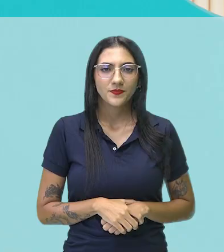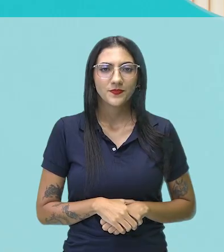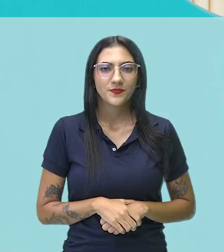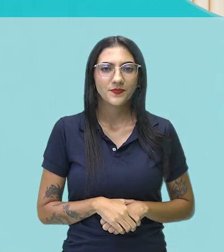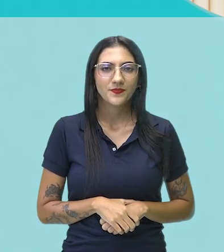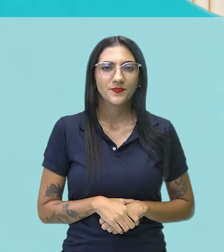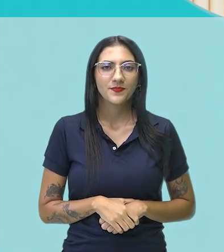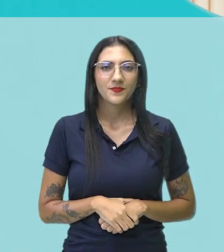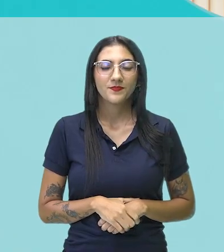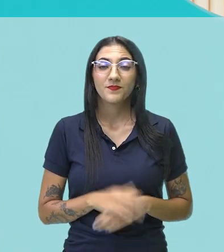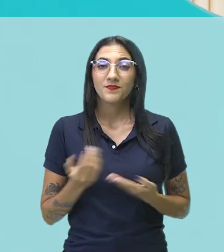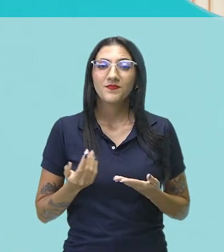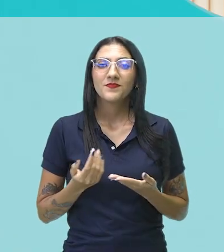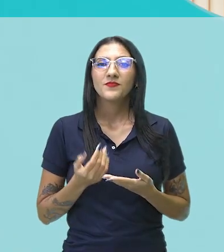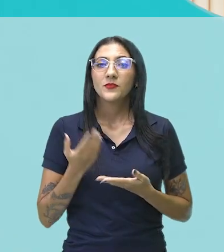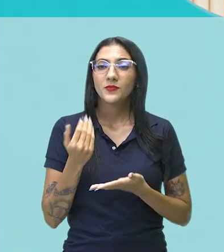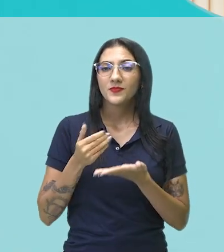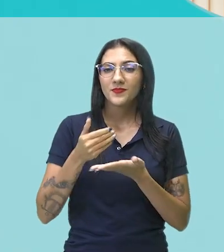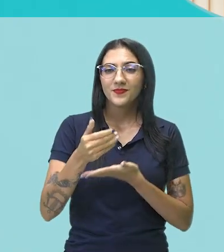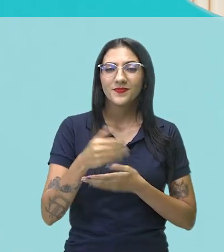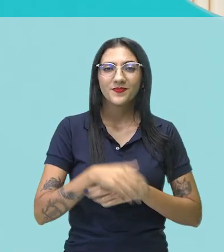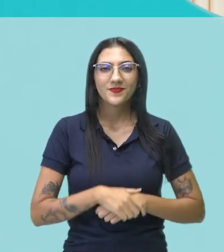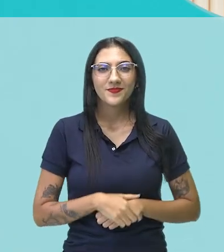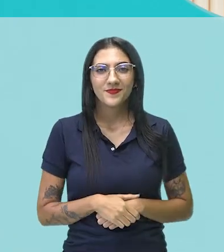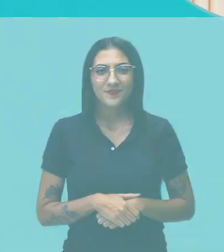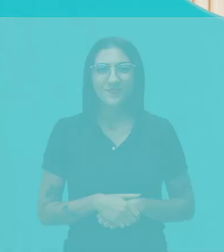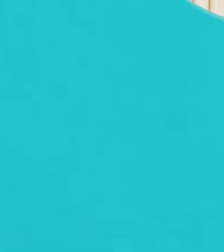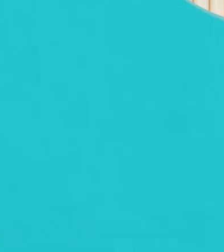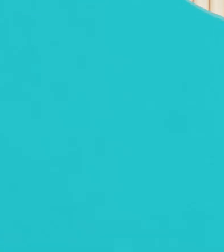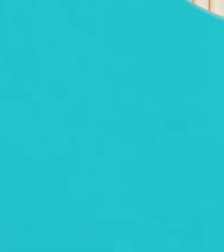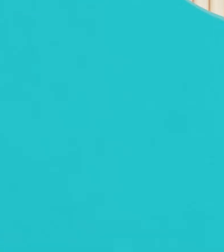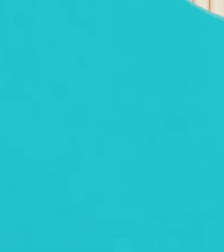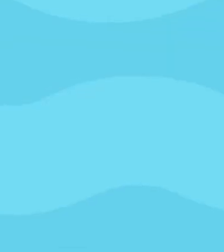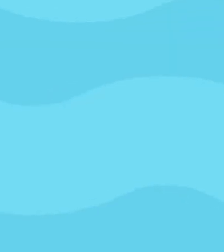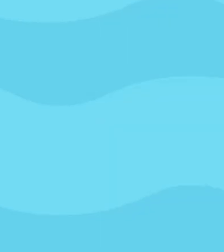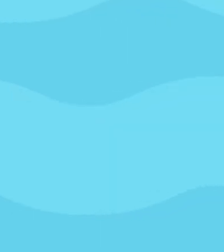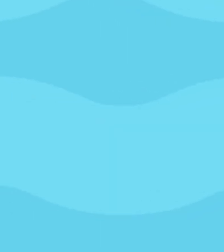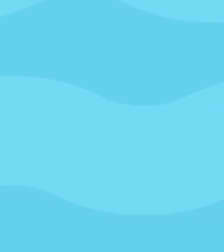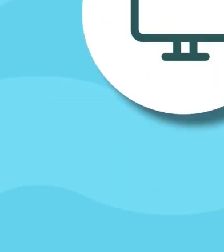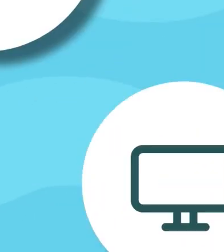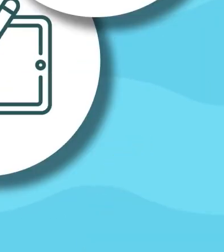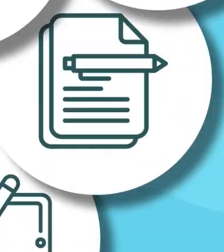arte. E vamos dar início à nossa aula.